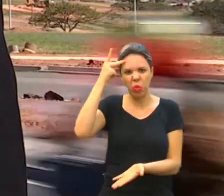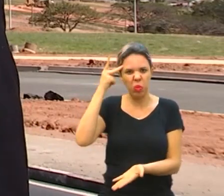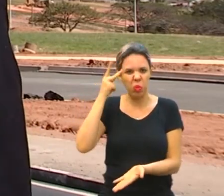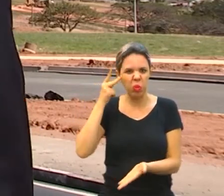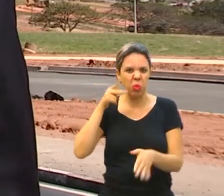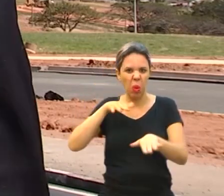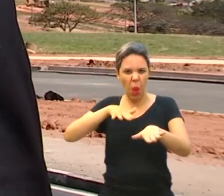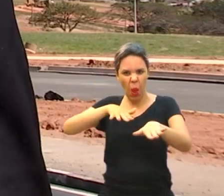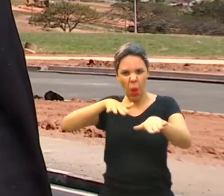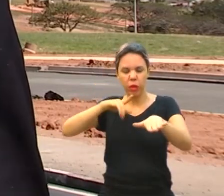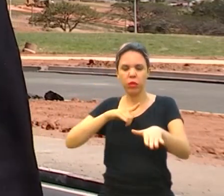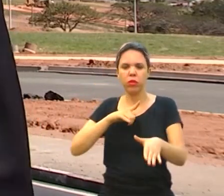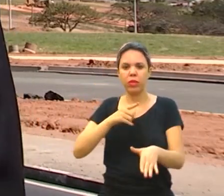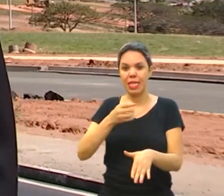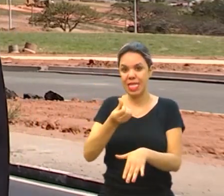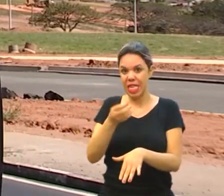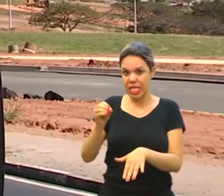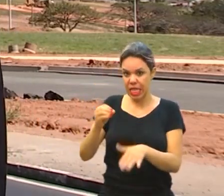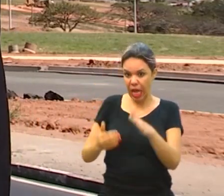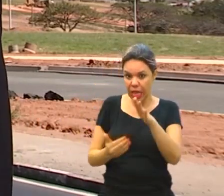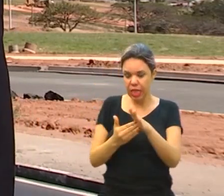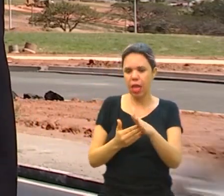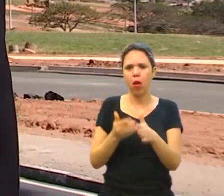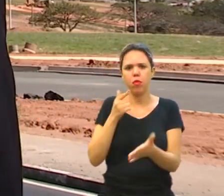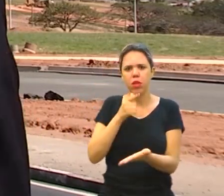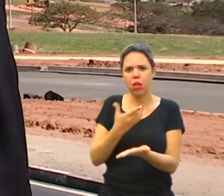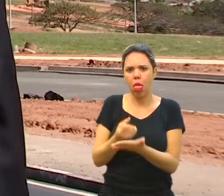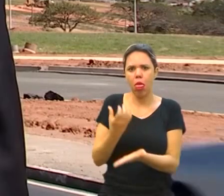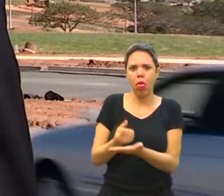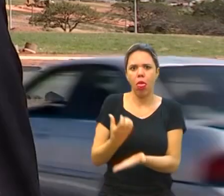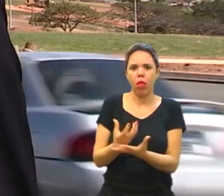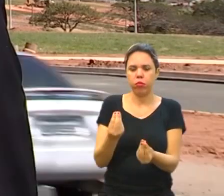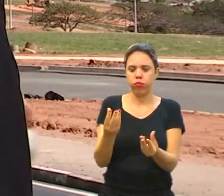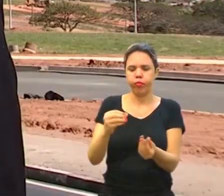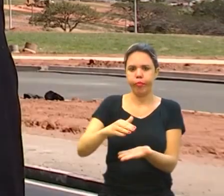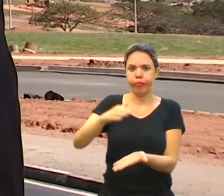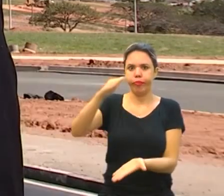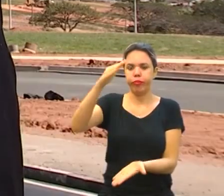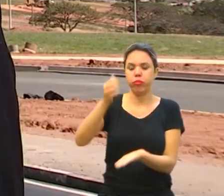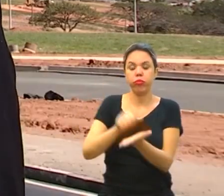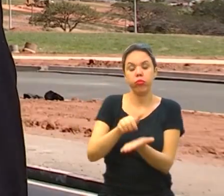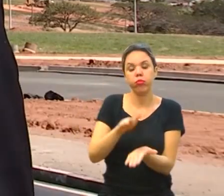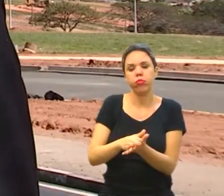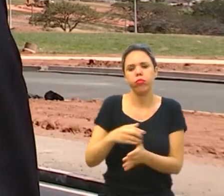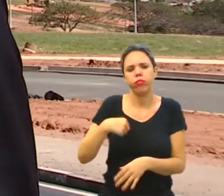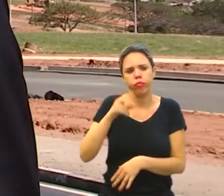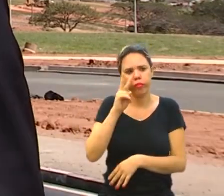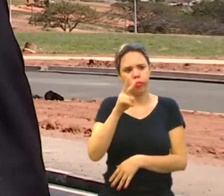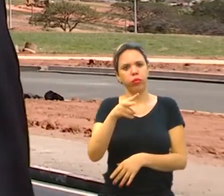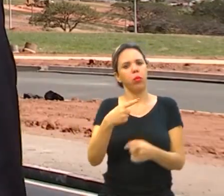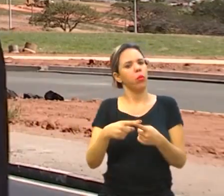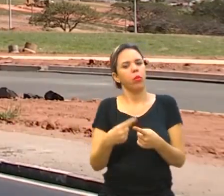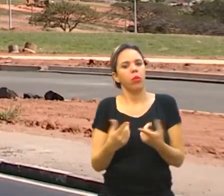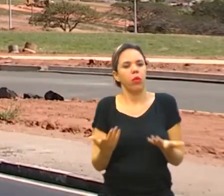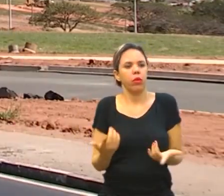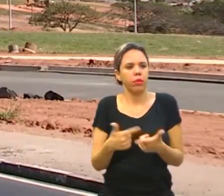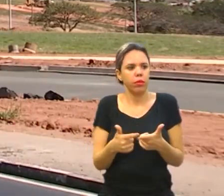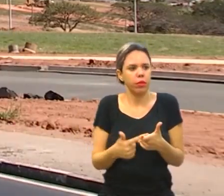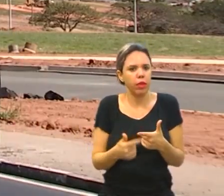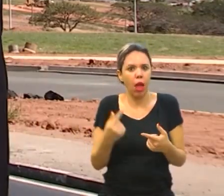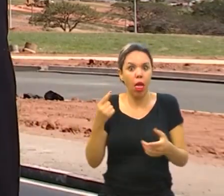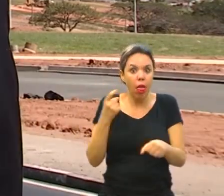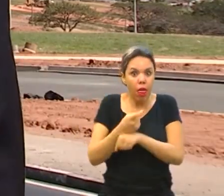Muitas pessoas que passaram até 60 km por hora começaram a receber essas multas. E aí a gente foi ver o